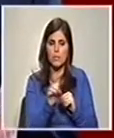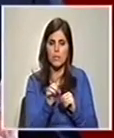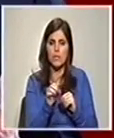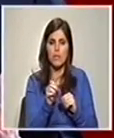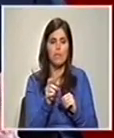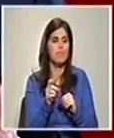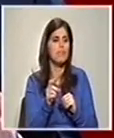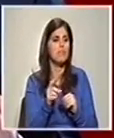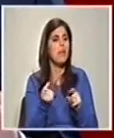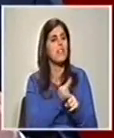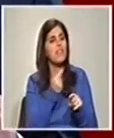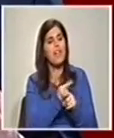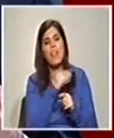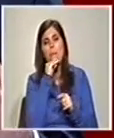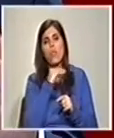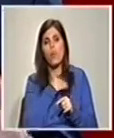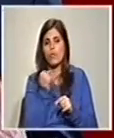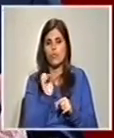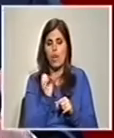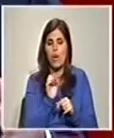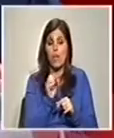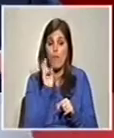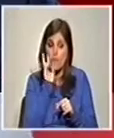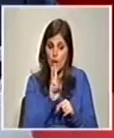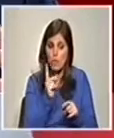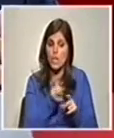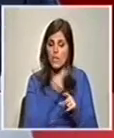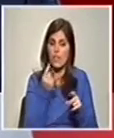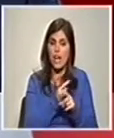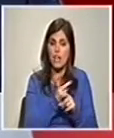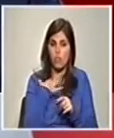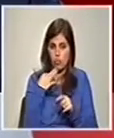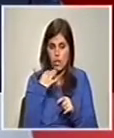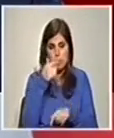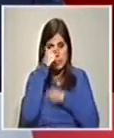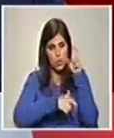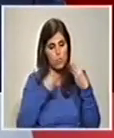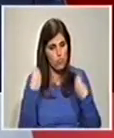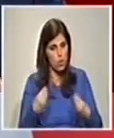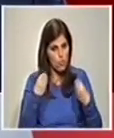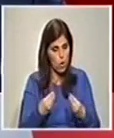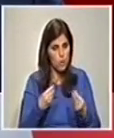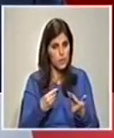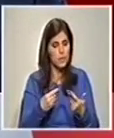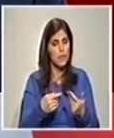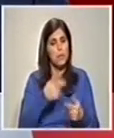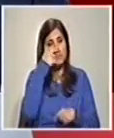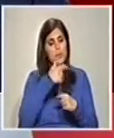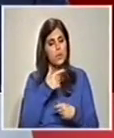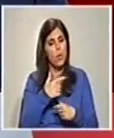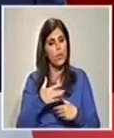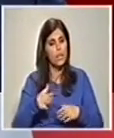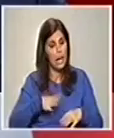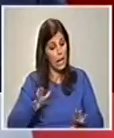amadores. Sim. Vemos é uma iniciativa de voluntários, vemos uma iniciativa de gente boa, gente muito generosa. Eu acho que isso